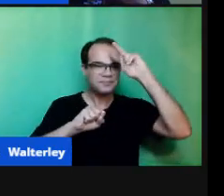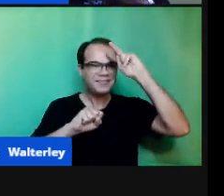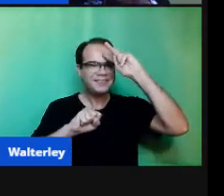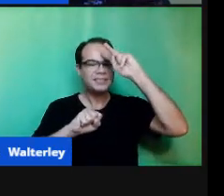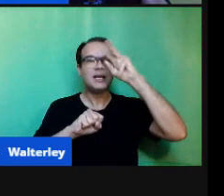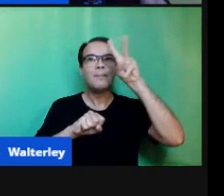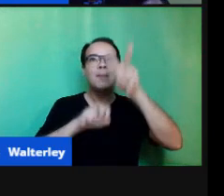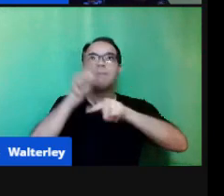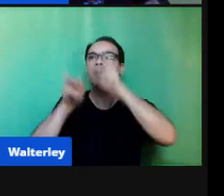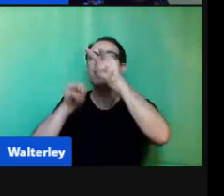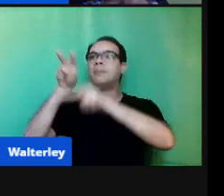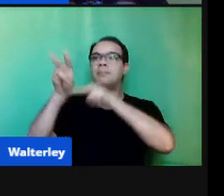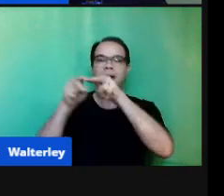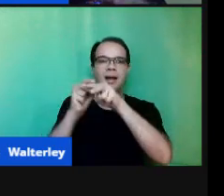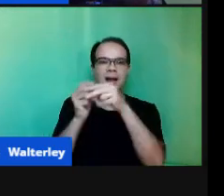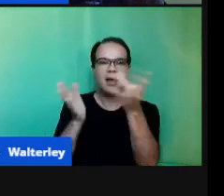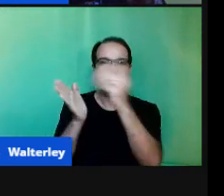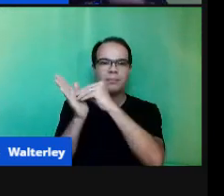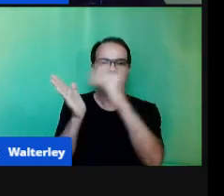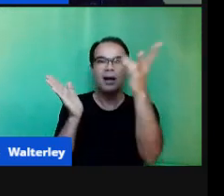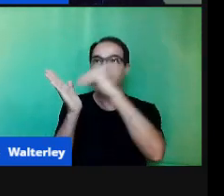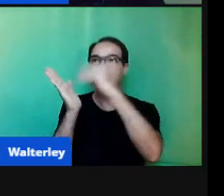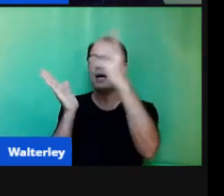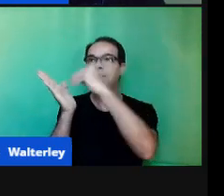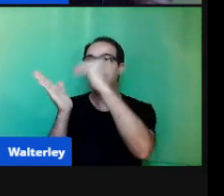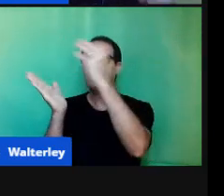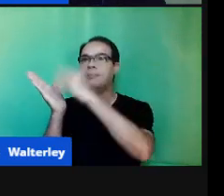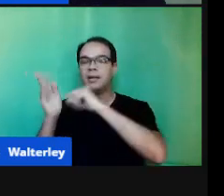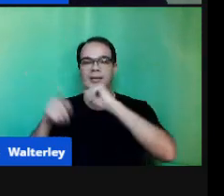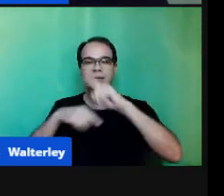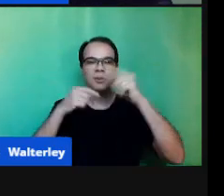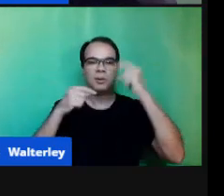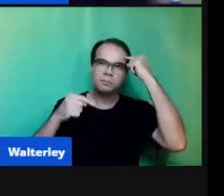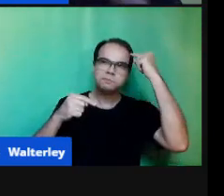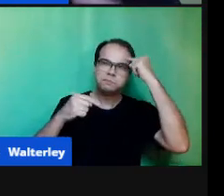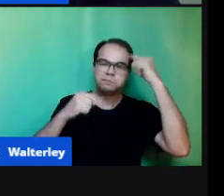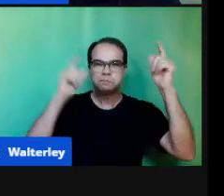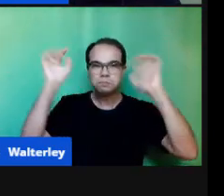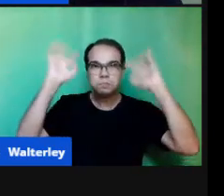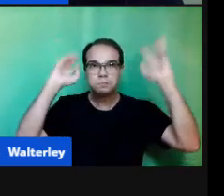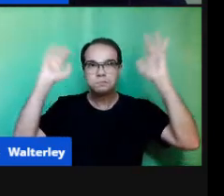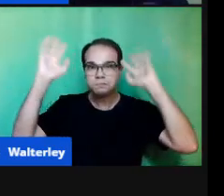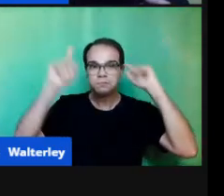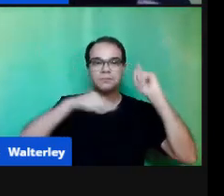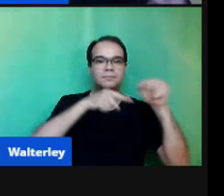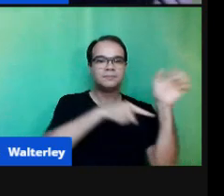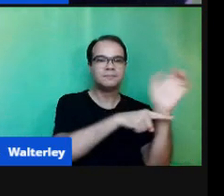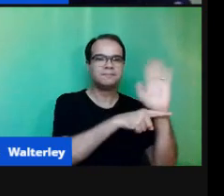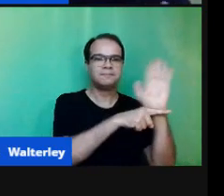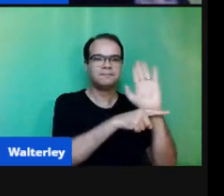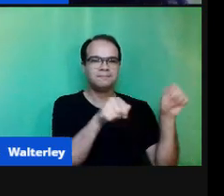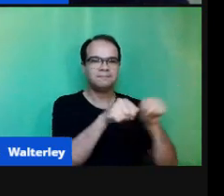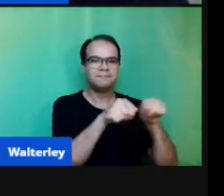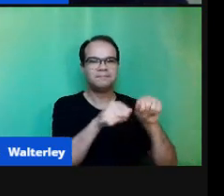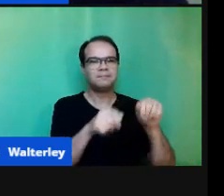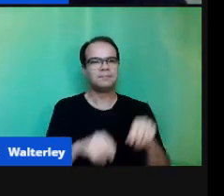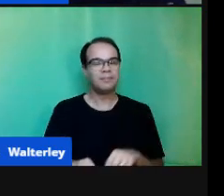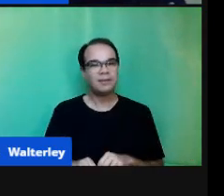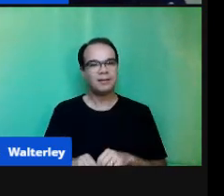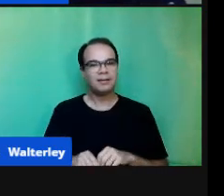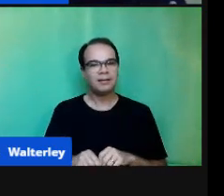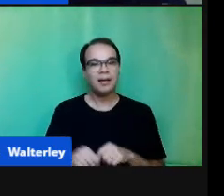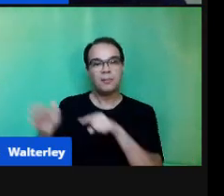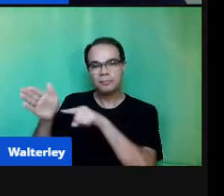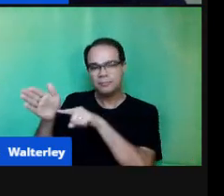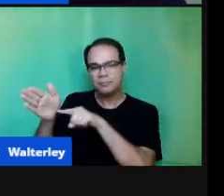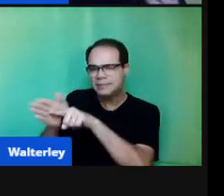realiza o melhor que ele pode com o que ele tem à mão. Já dizia o Graeme Turner, que é um grande, ele é um pesquisador de